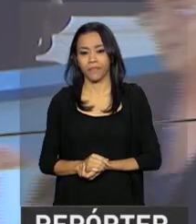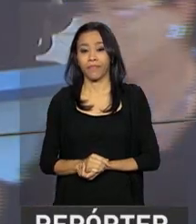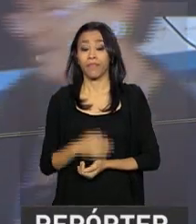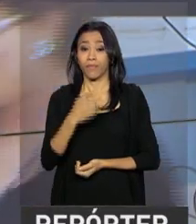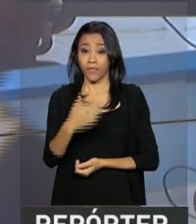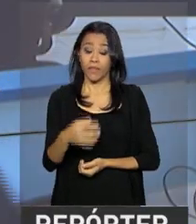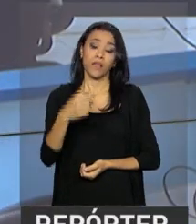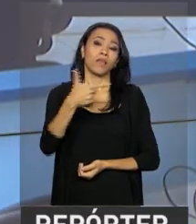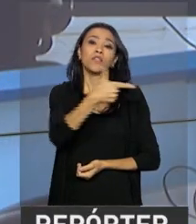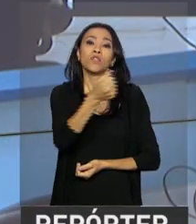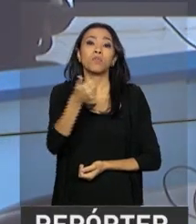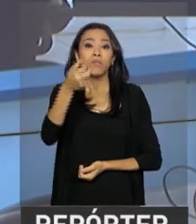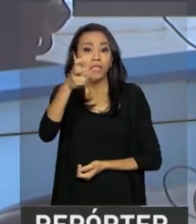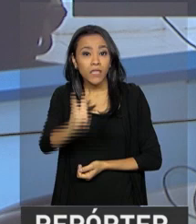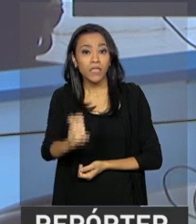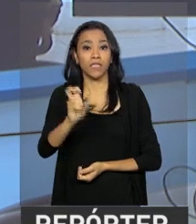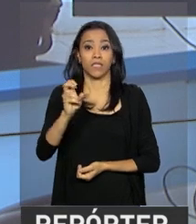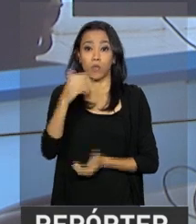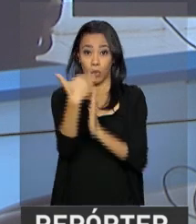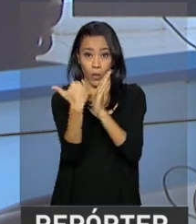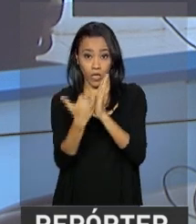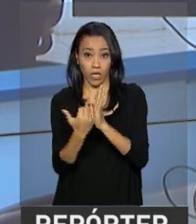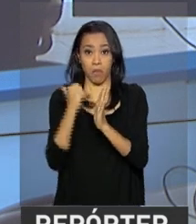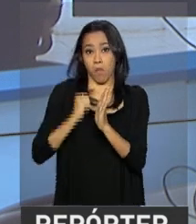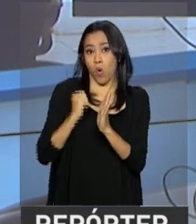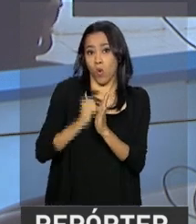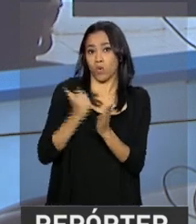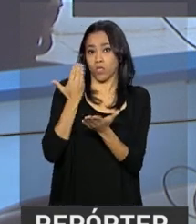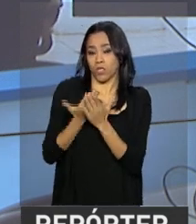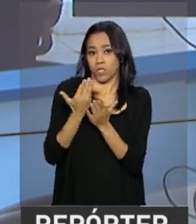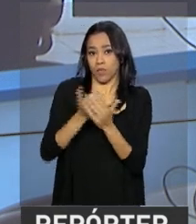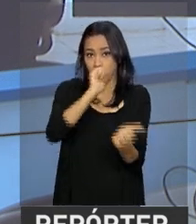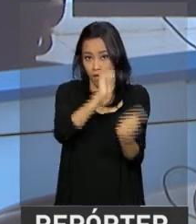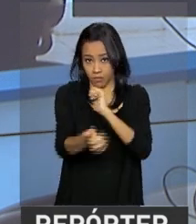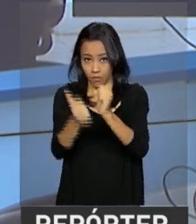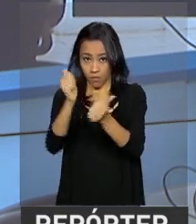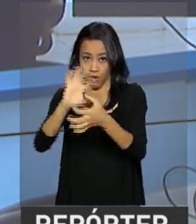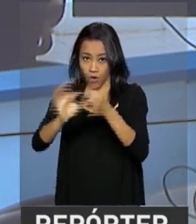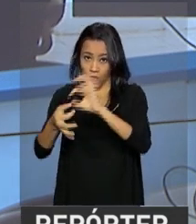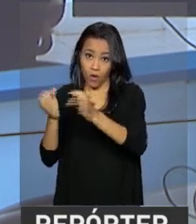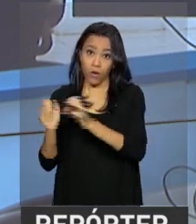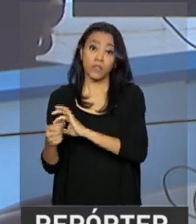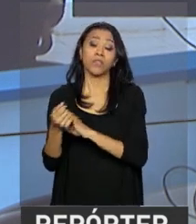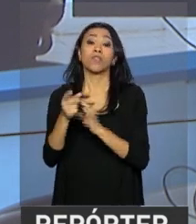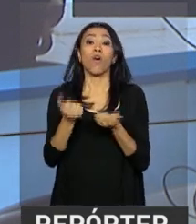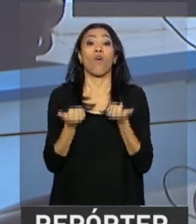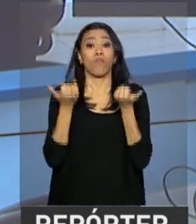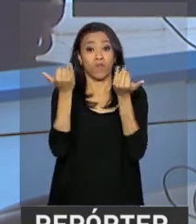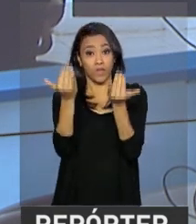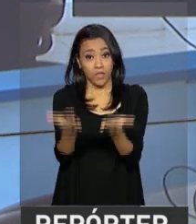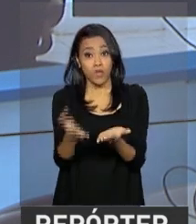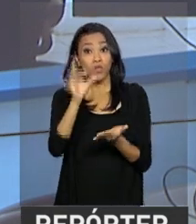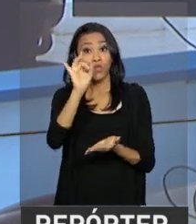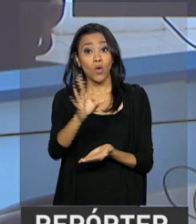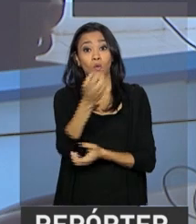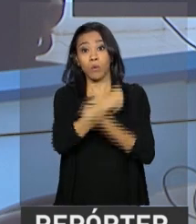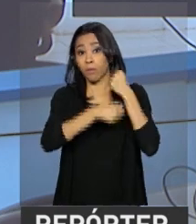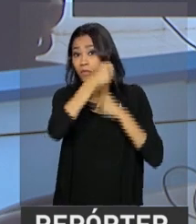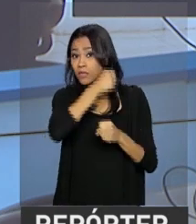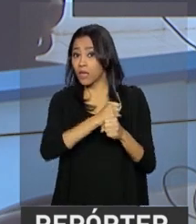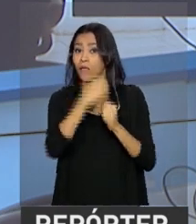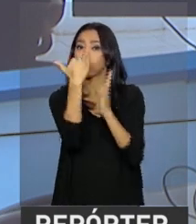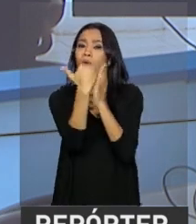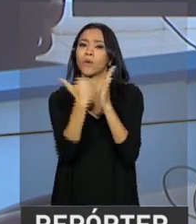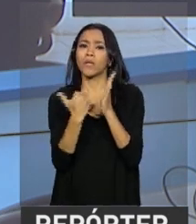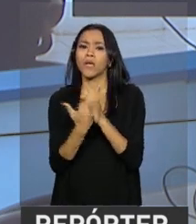Em 2015, o programa Bolsa Atleta completou 10 anos, com 43 mil bolsas oferecidas no período. Só no ano passado, o